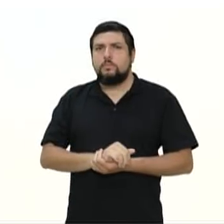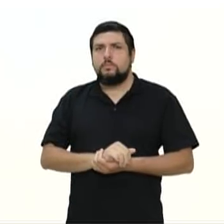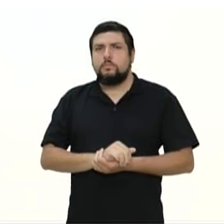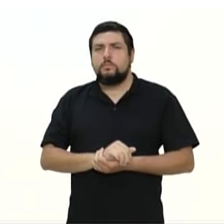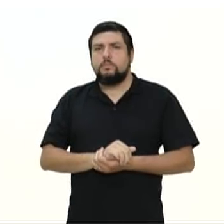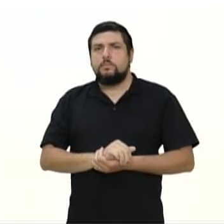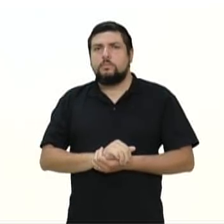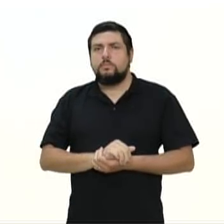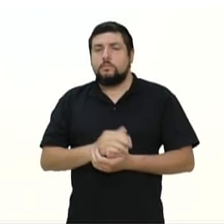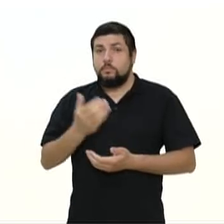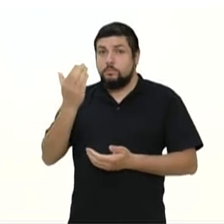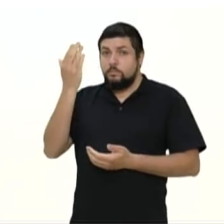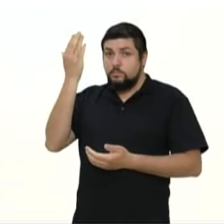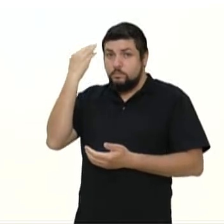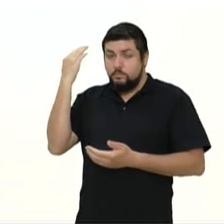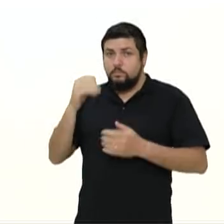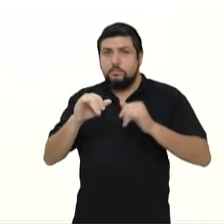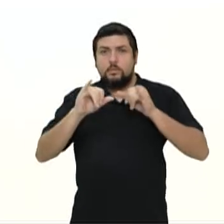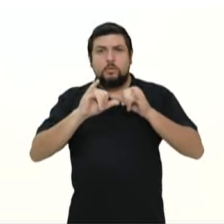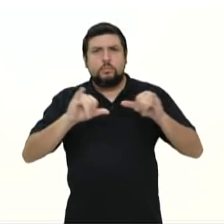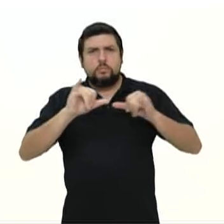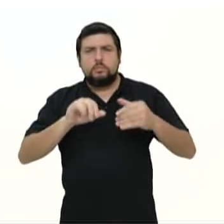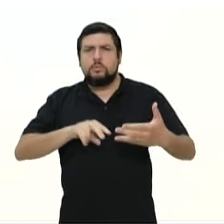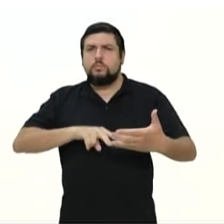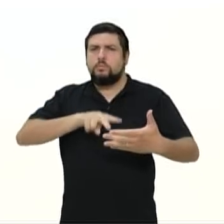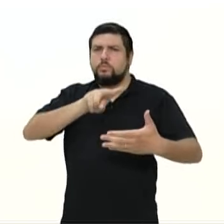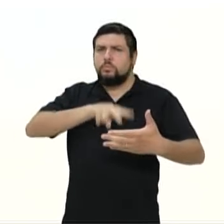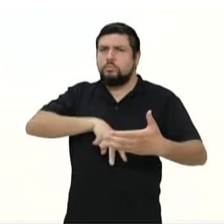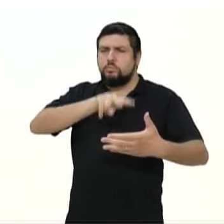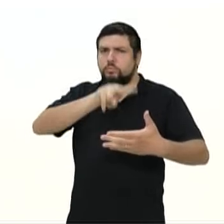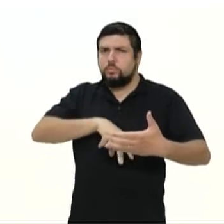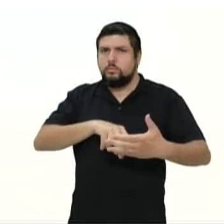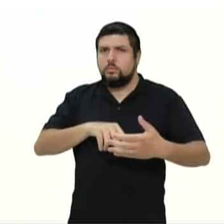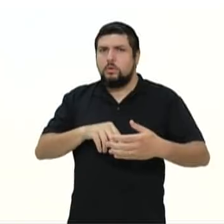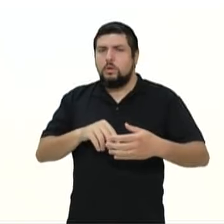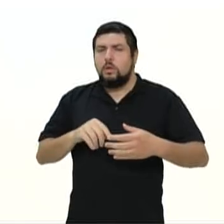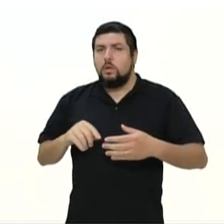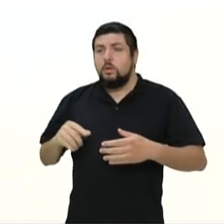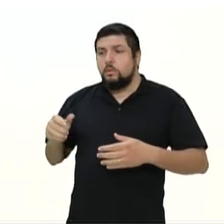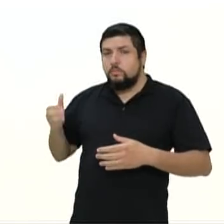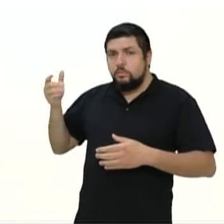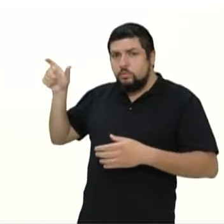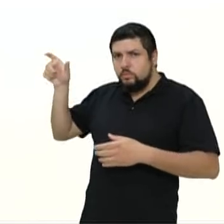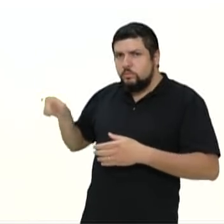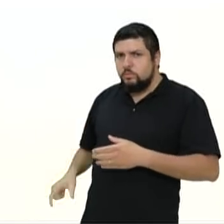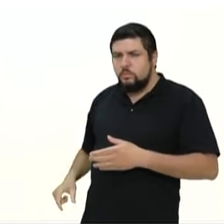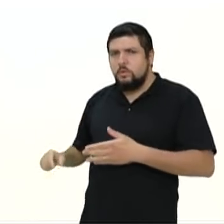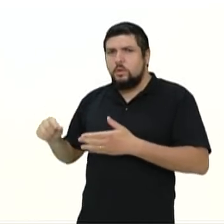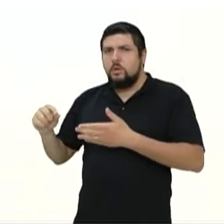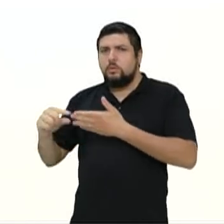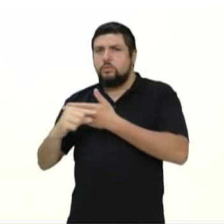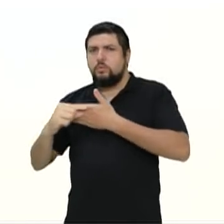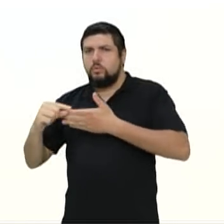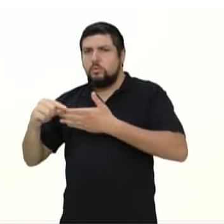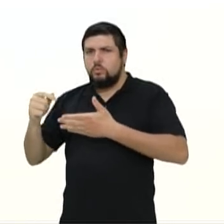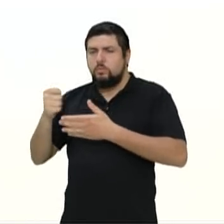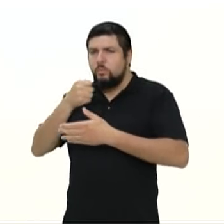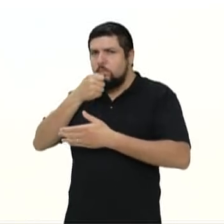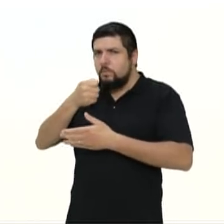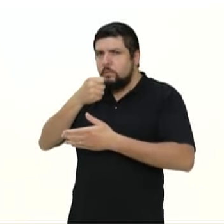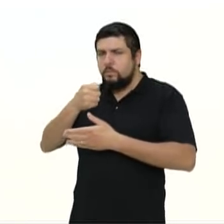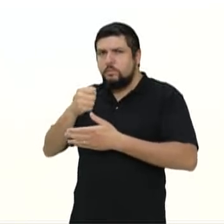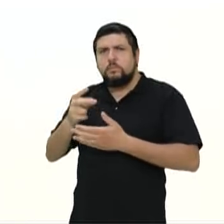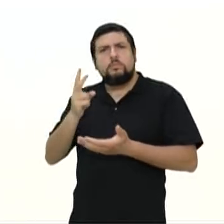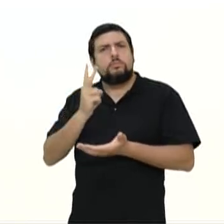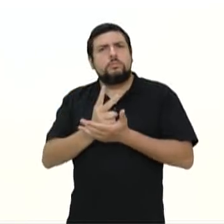lemos nas aulas anteriores, o autor, jornalista, emite opinião direta sobre os fatos